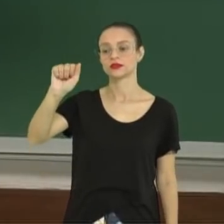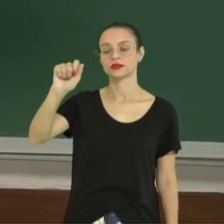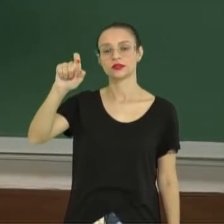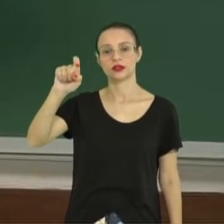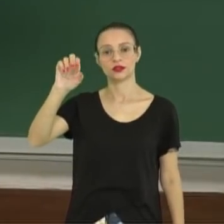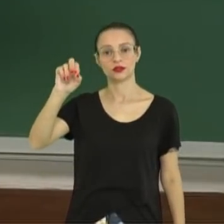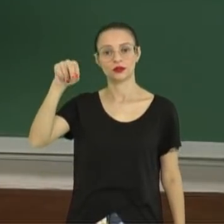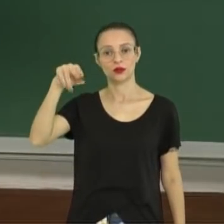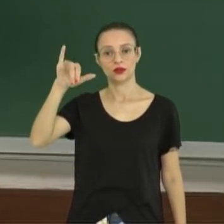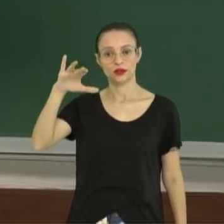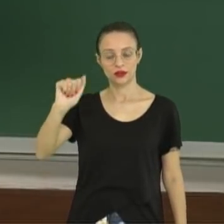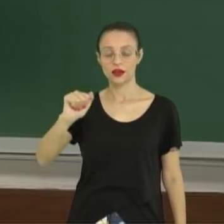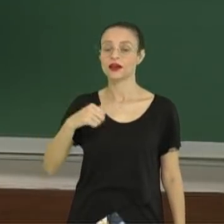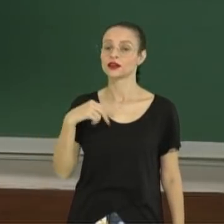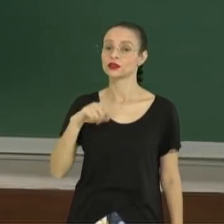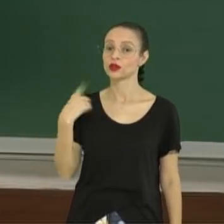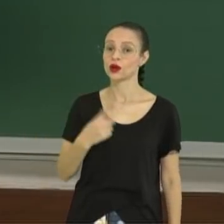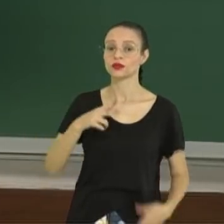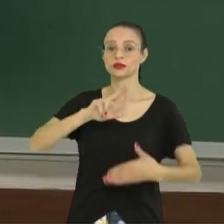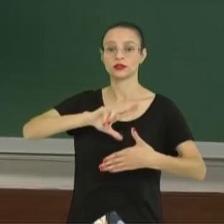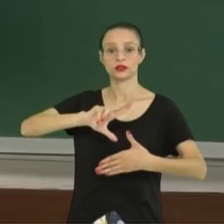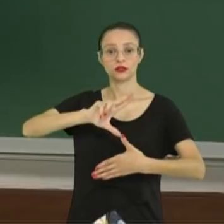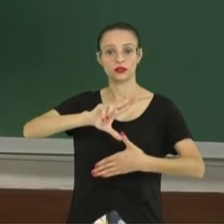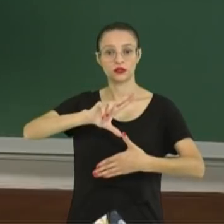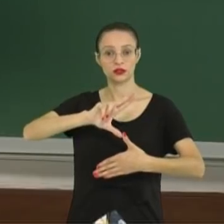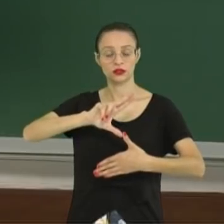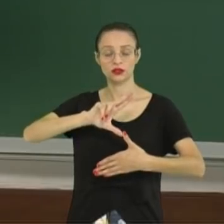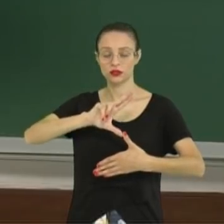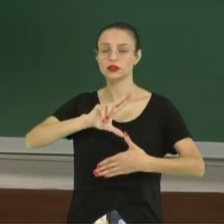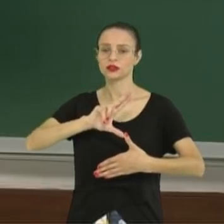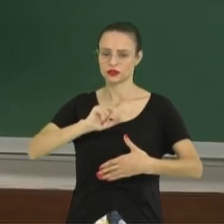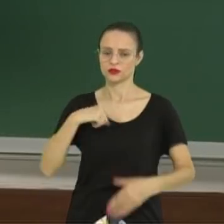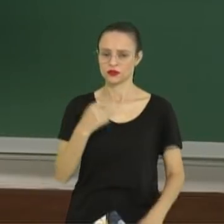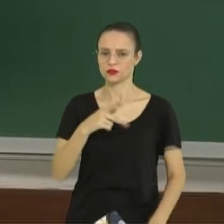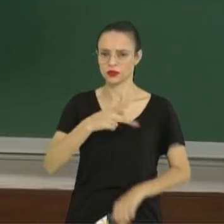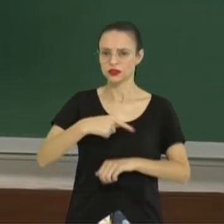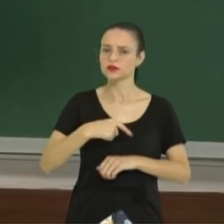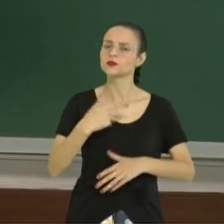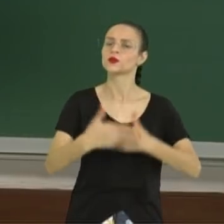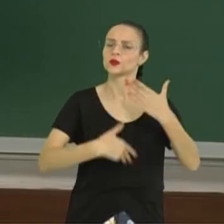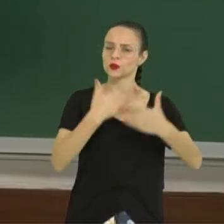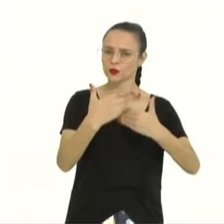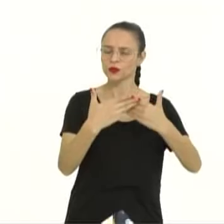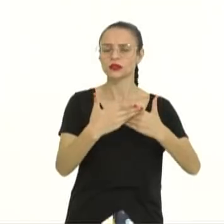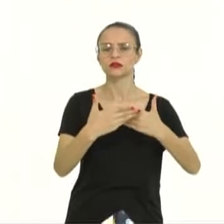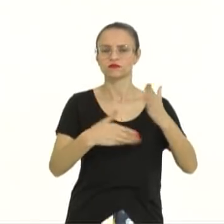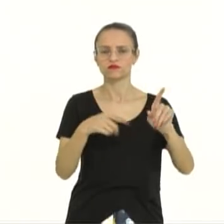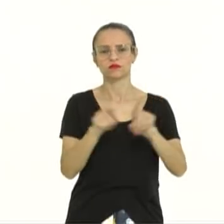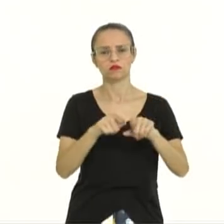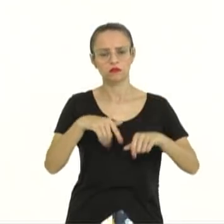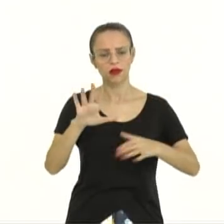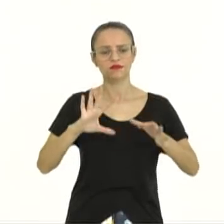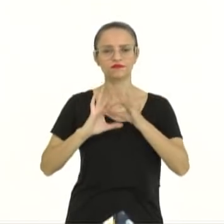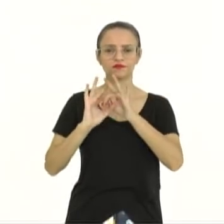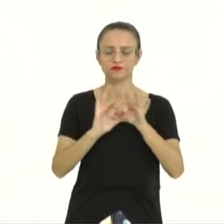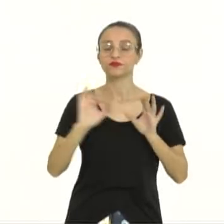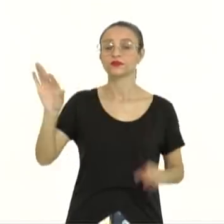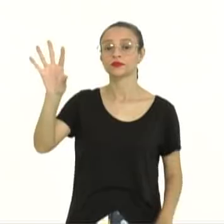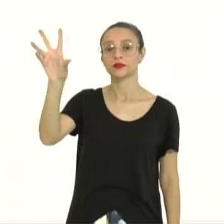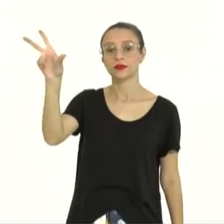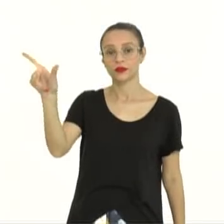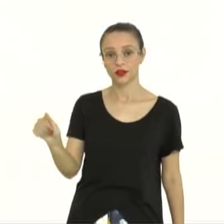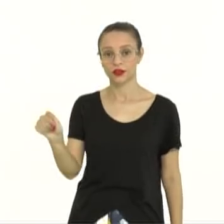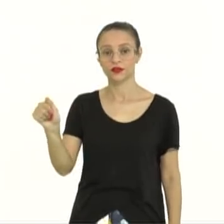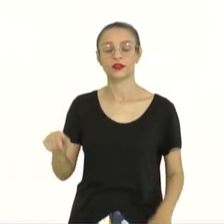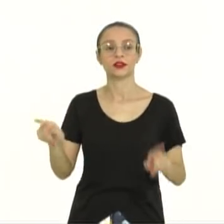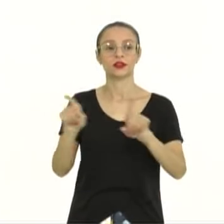nosso subcontinente, buscando, né, esse desenvolvimento e uma maior integração. A África também,